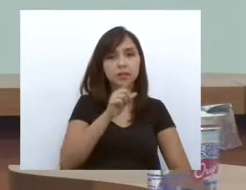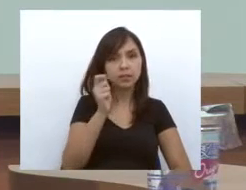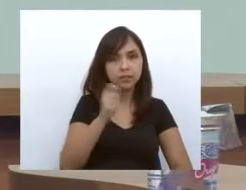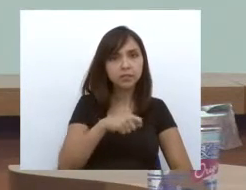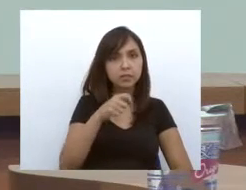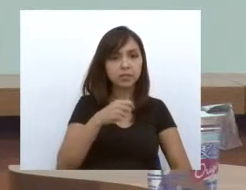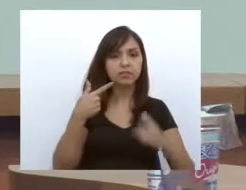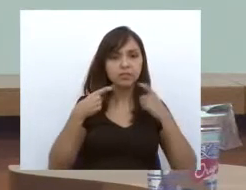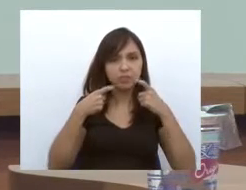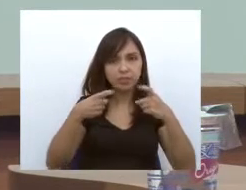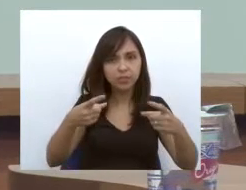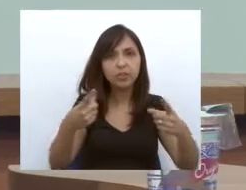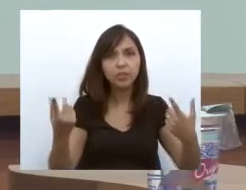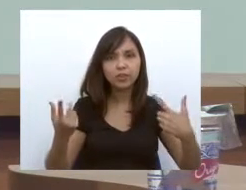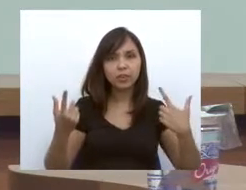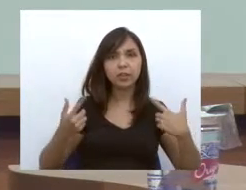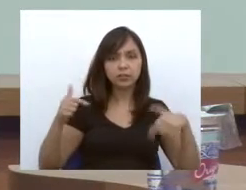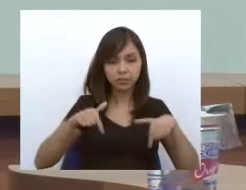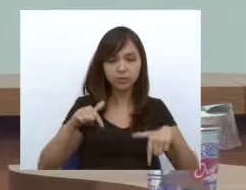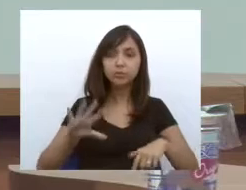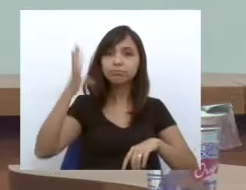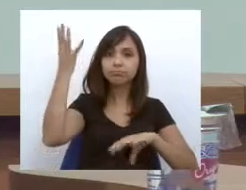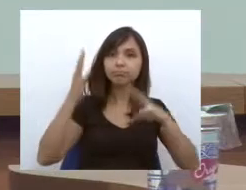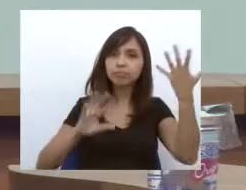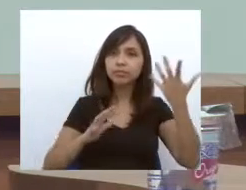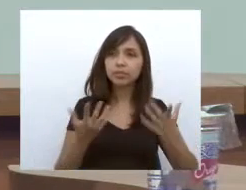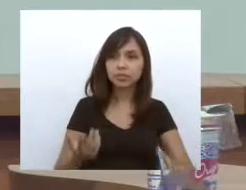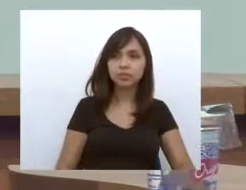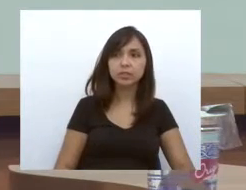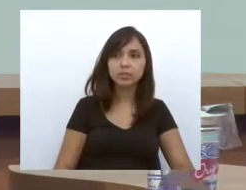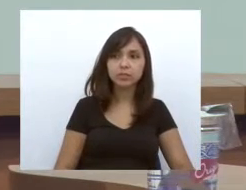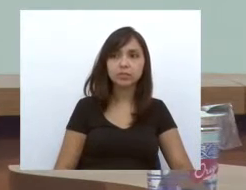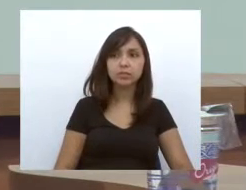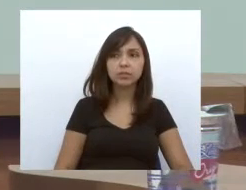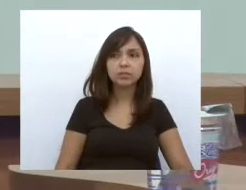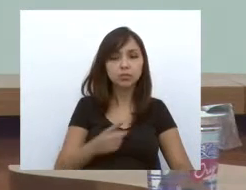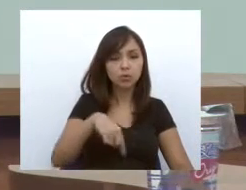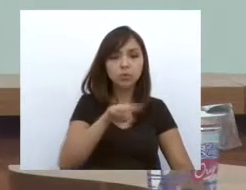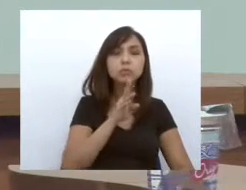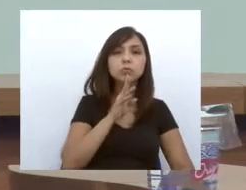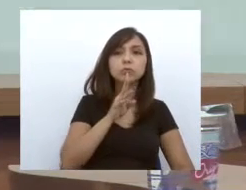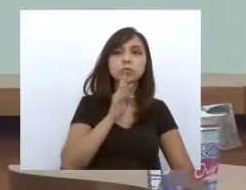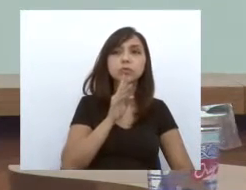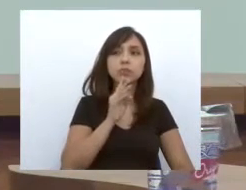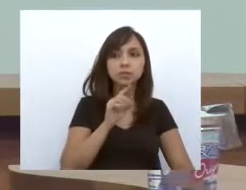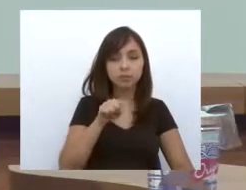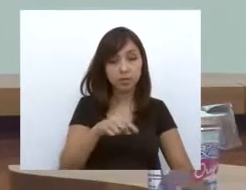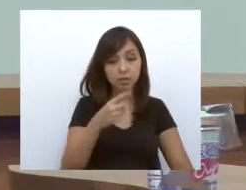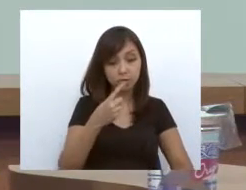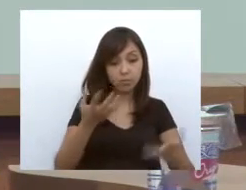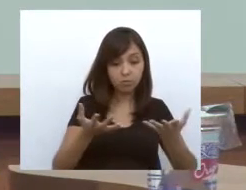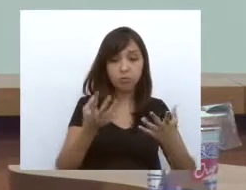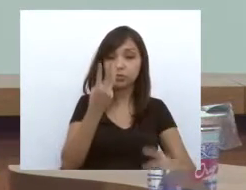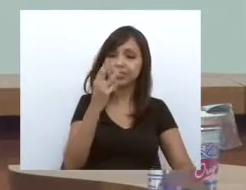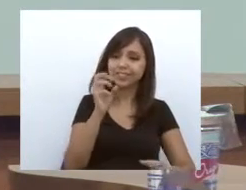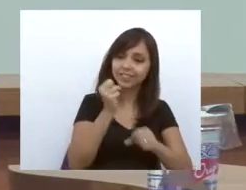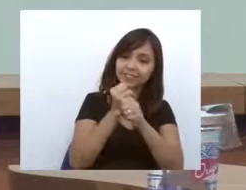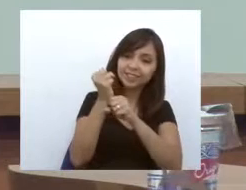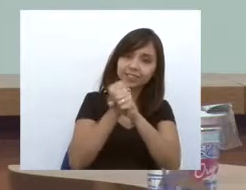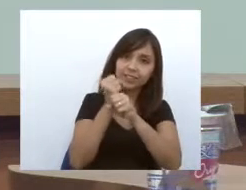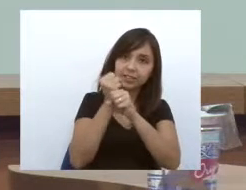da violência nas quais estamos submetidos, elas são conhecidas por todos. Eu estou há 30 anos na